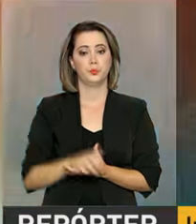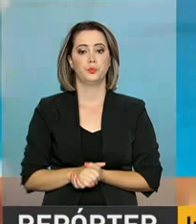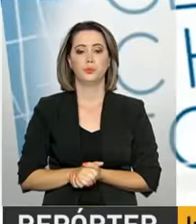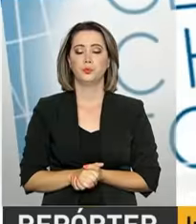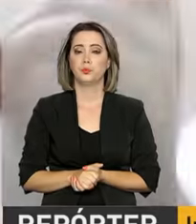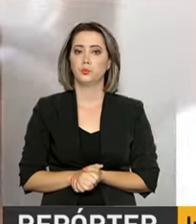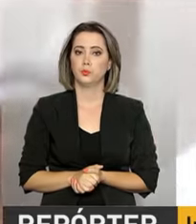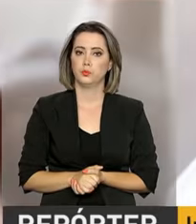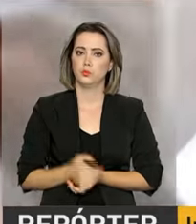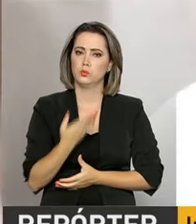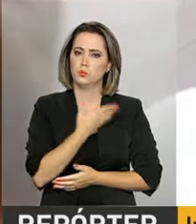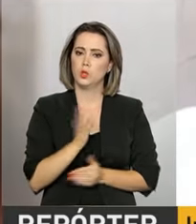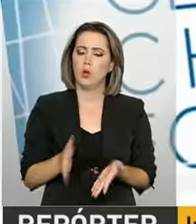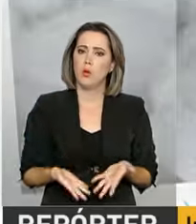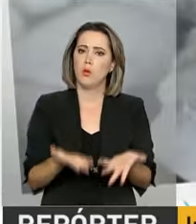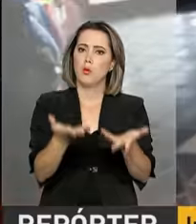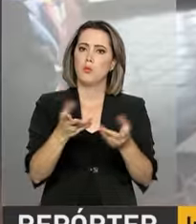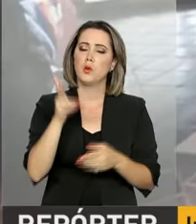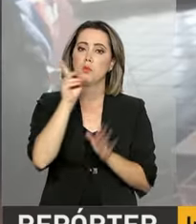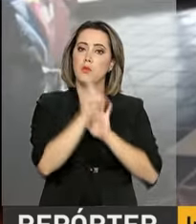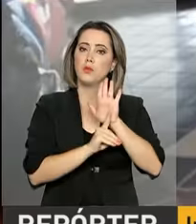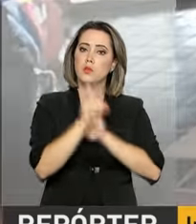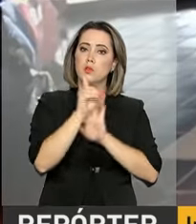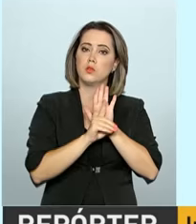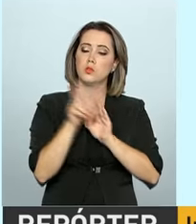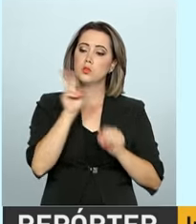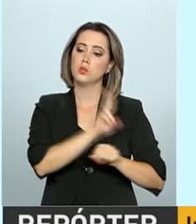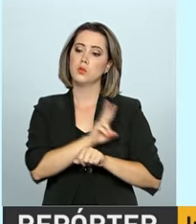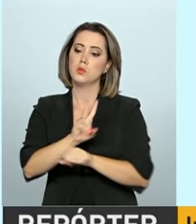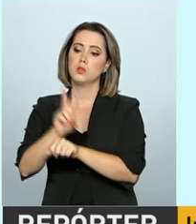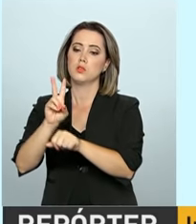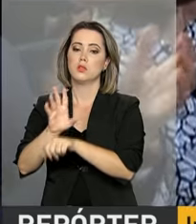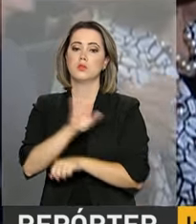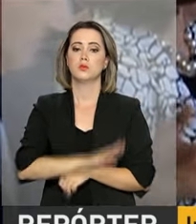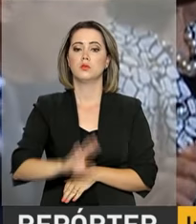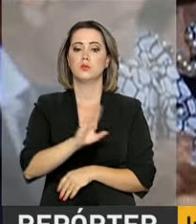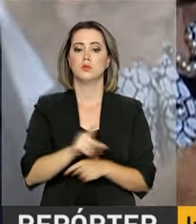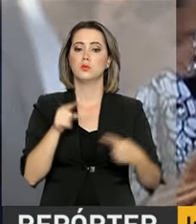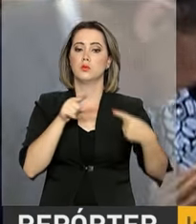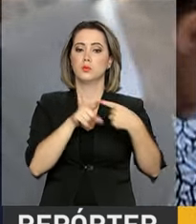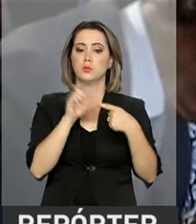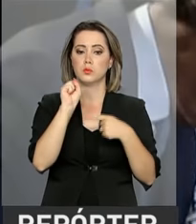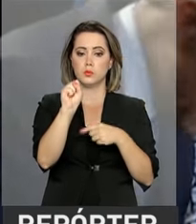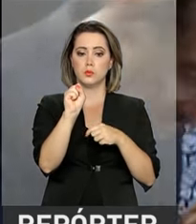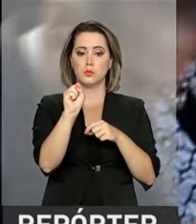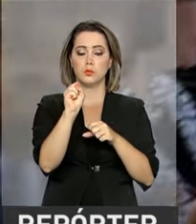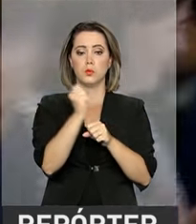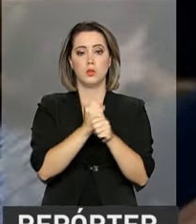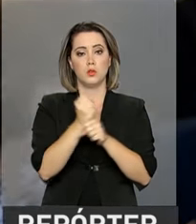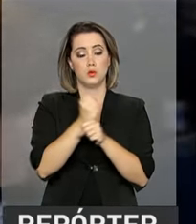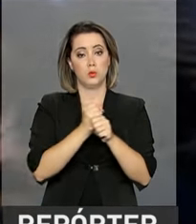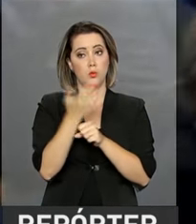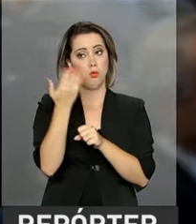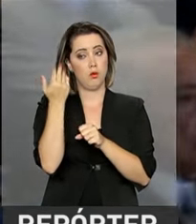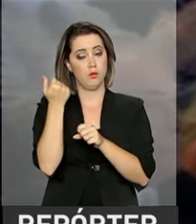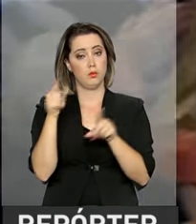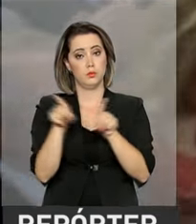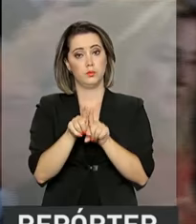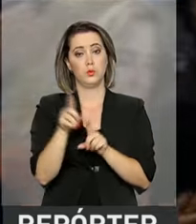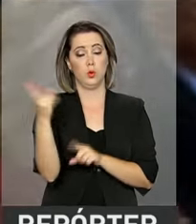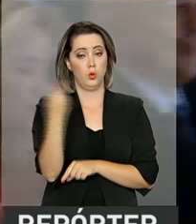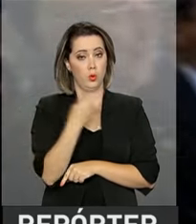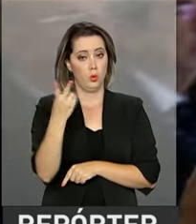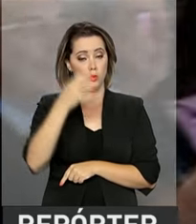Promover o direito e a proteção das crianças, uma causa nobre. Foi com esse objetivo que há 8 anos o rei Carlos XVI Gustavo e a